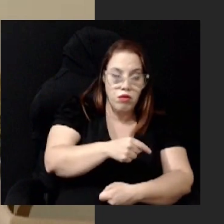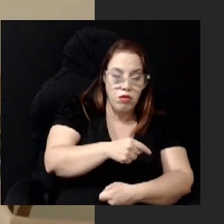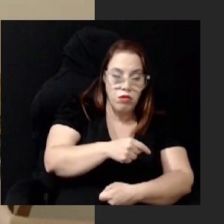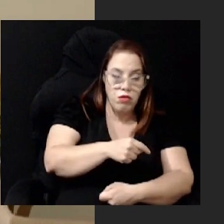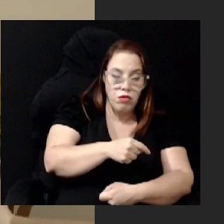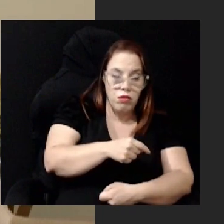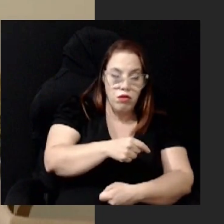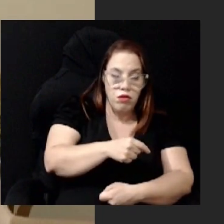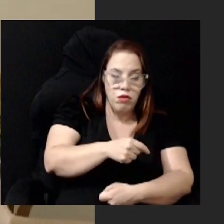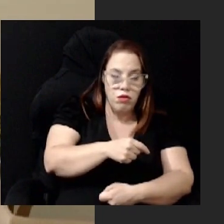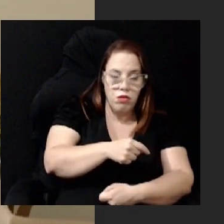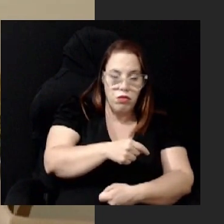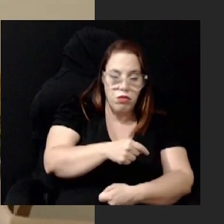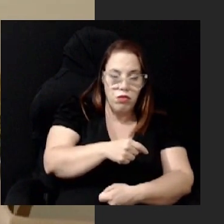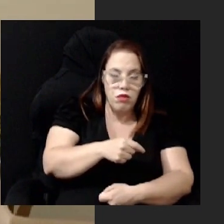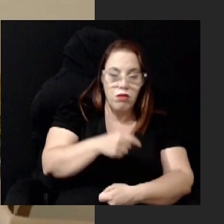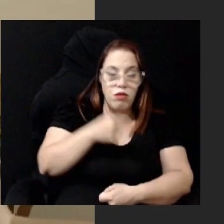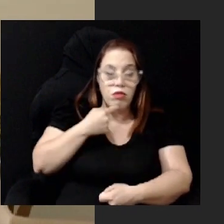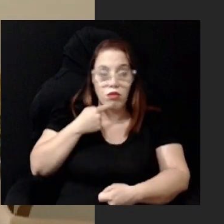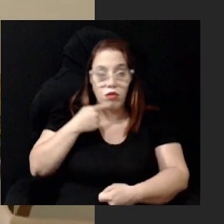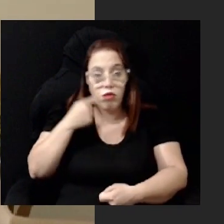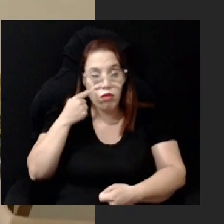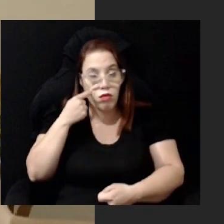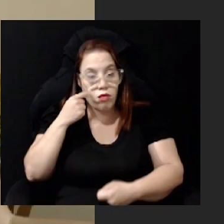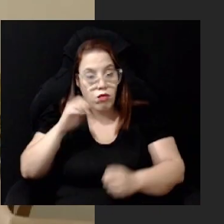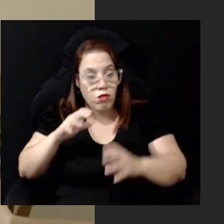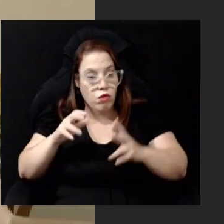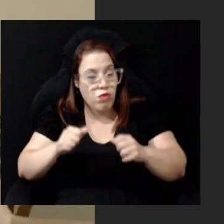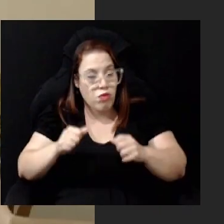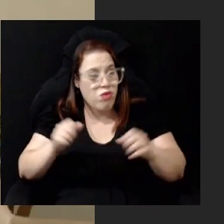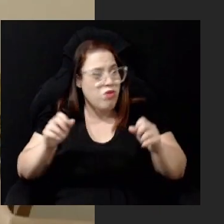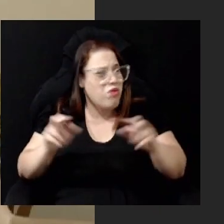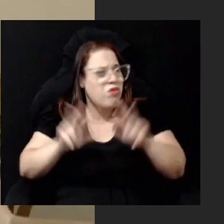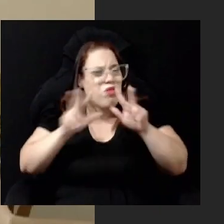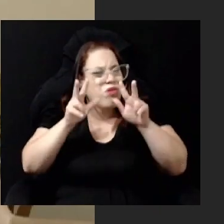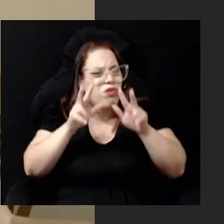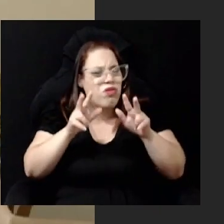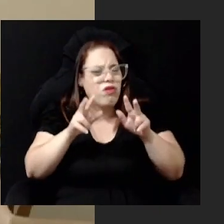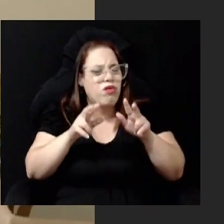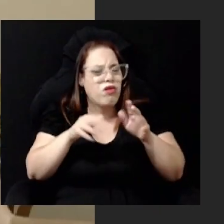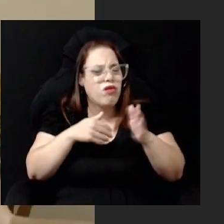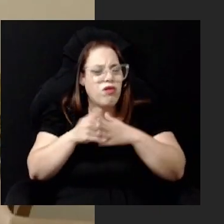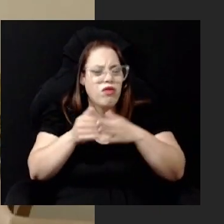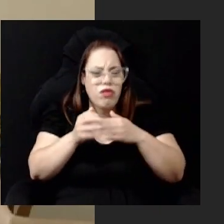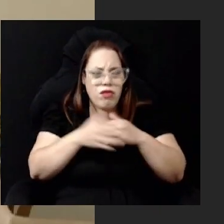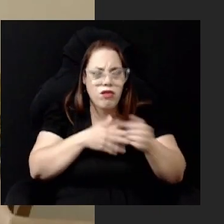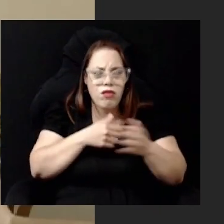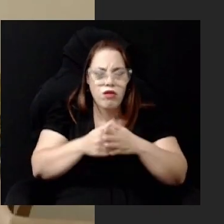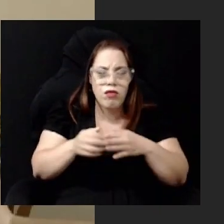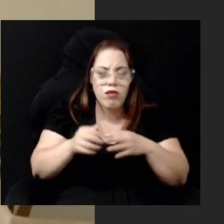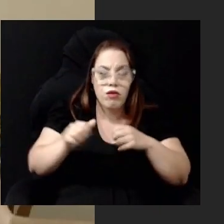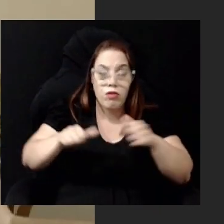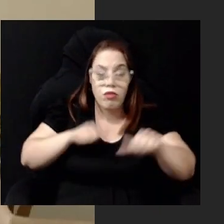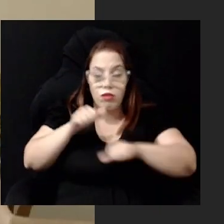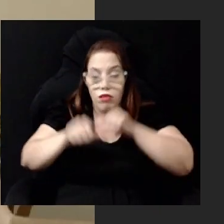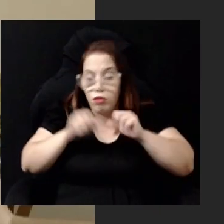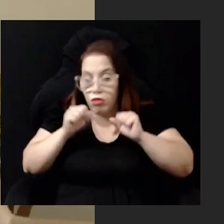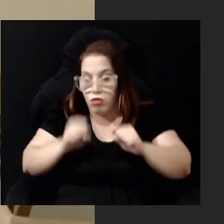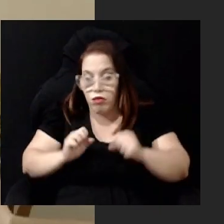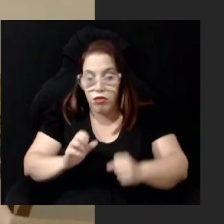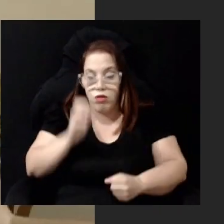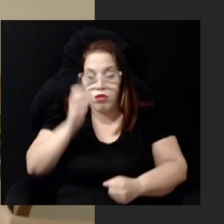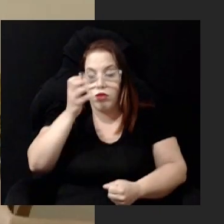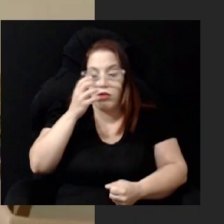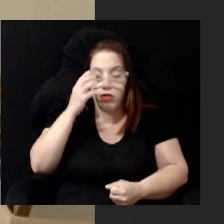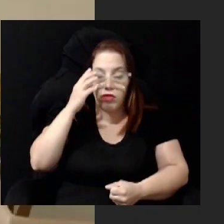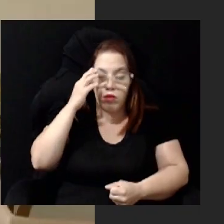e olharem para o corpo dos seus filhos sempre com um olhar atento de ver qualquer mudança que possa aparecer ali,